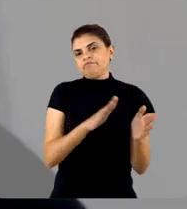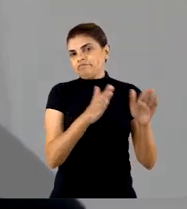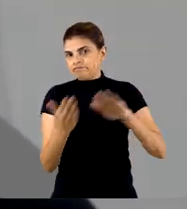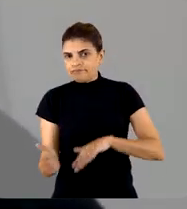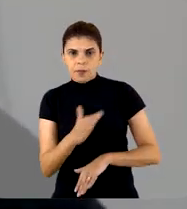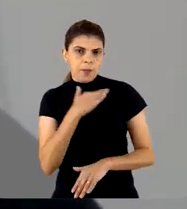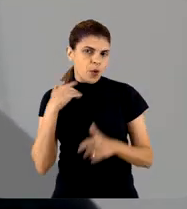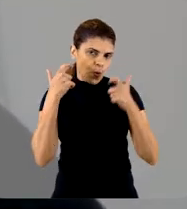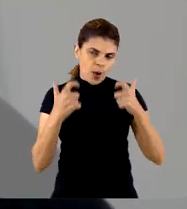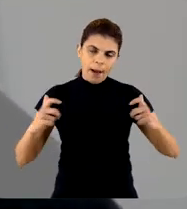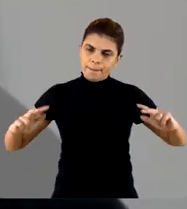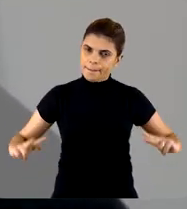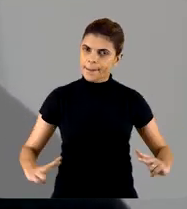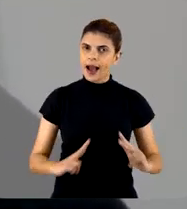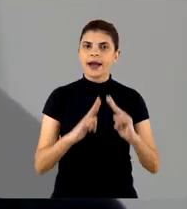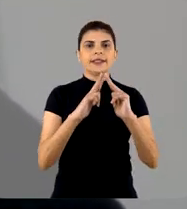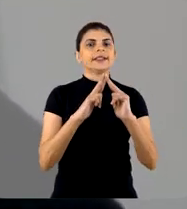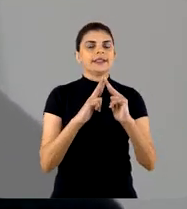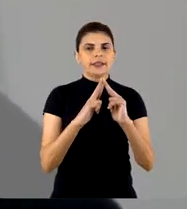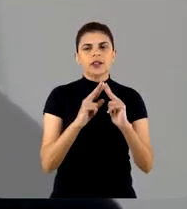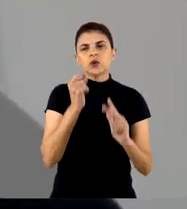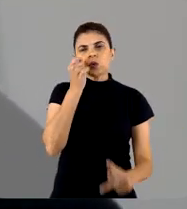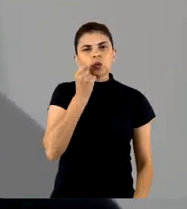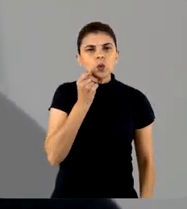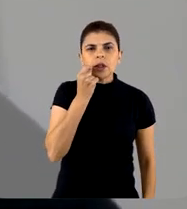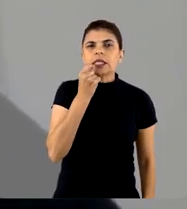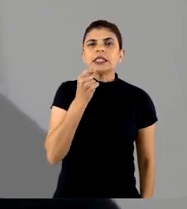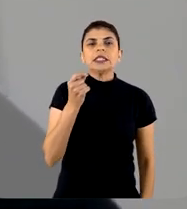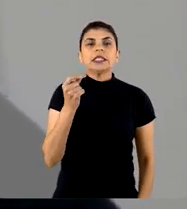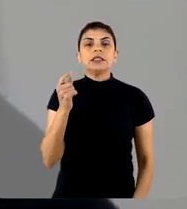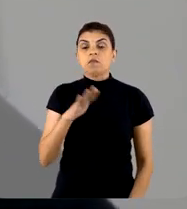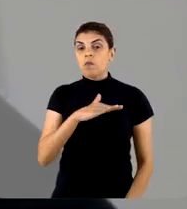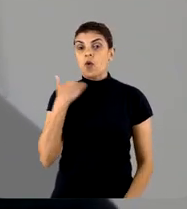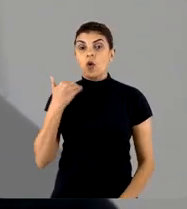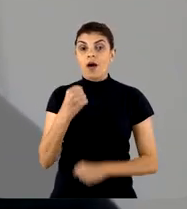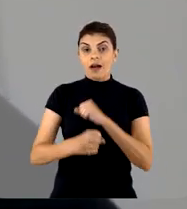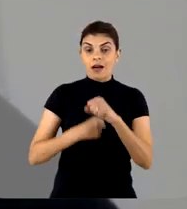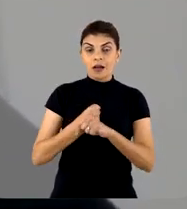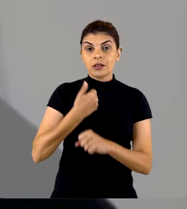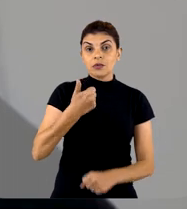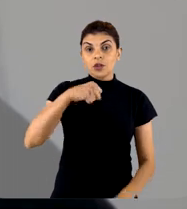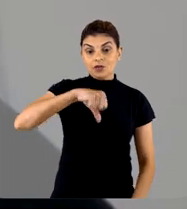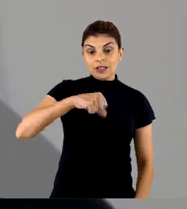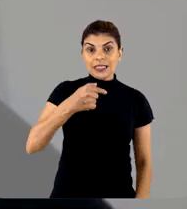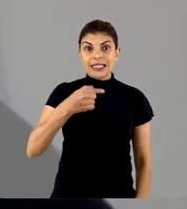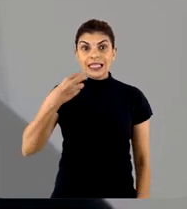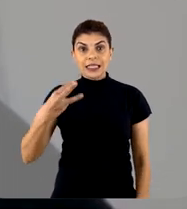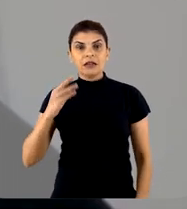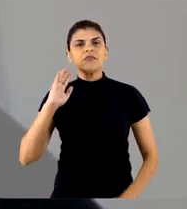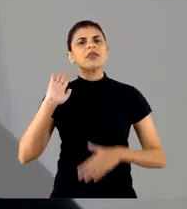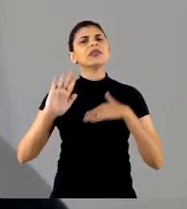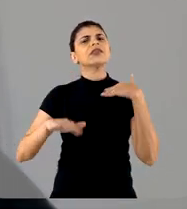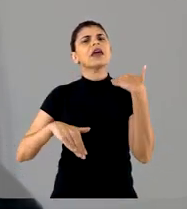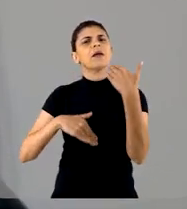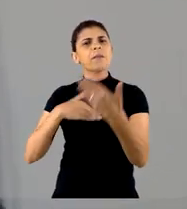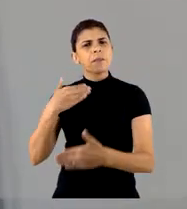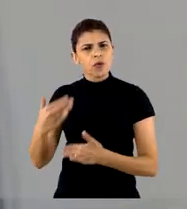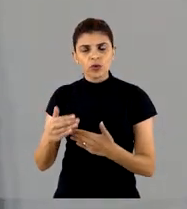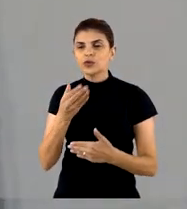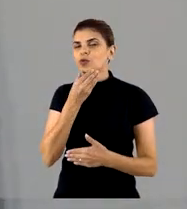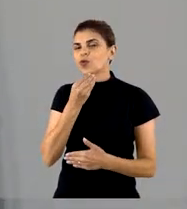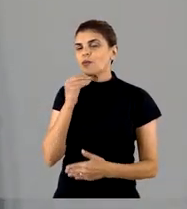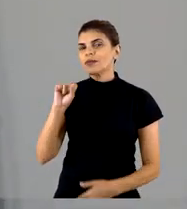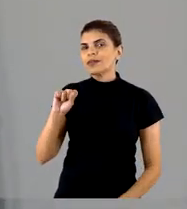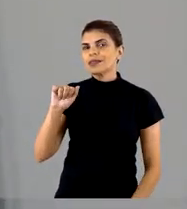né, em Paris, ele, Suíça, né, enfim, ele morre em 73, né, logo depois do Salvador Allende,